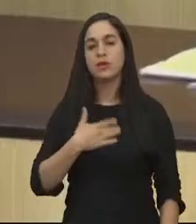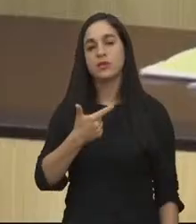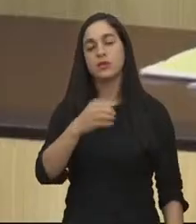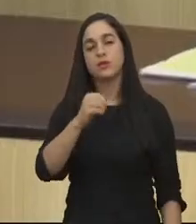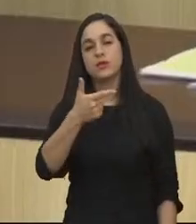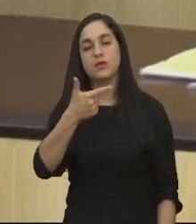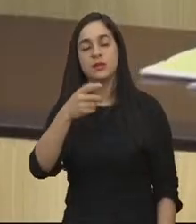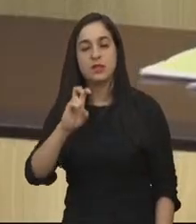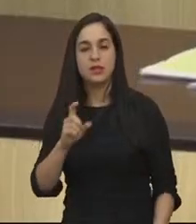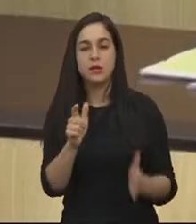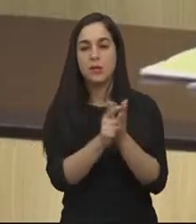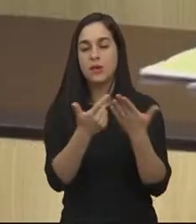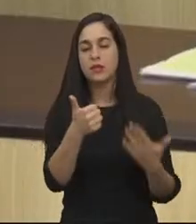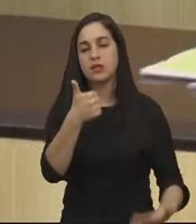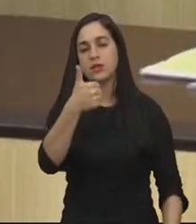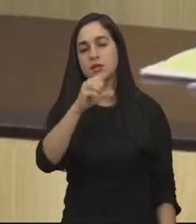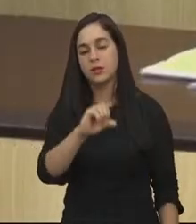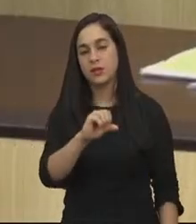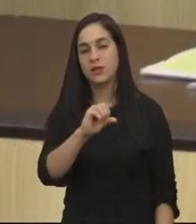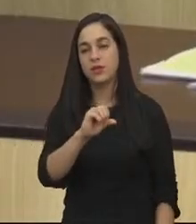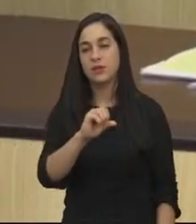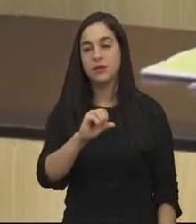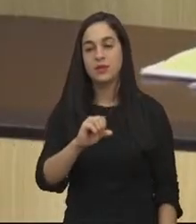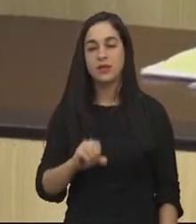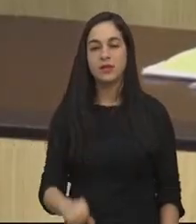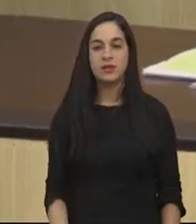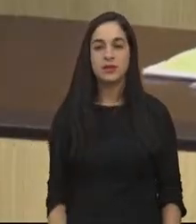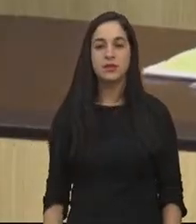15/8/2025, na página 19.